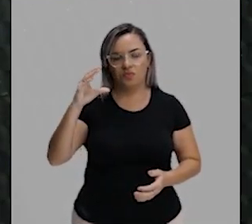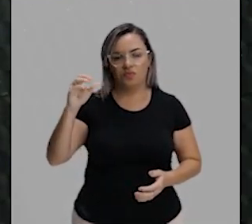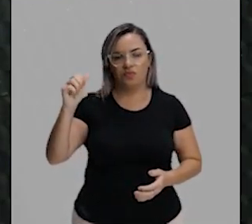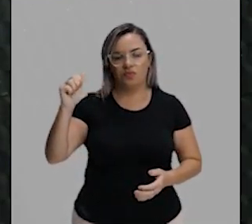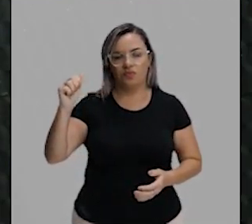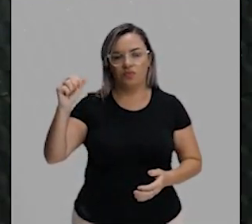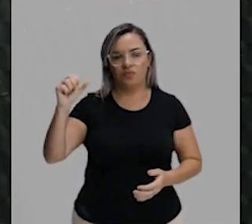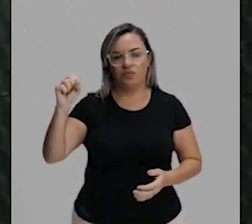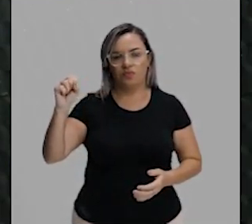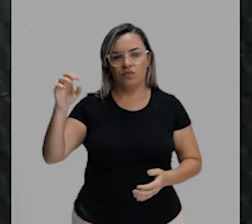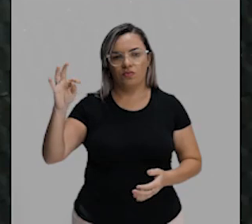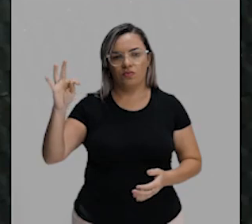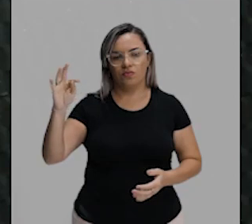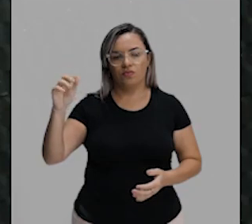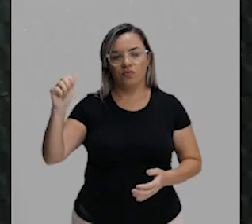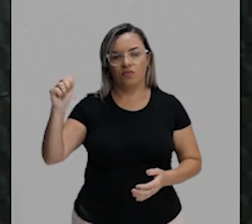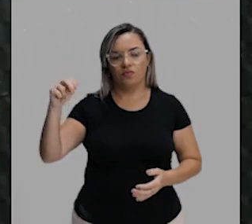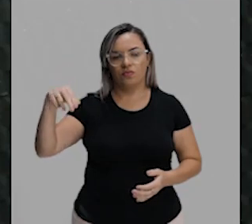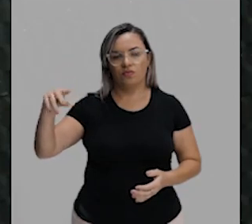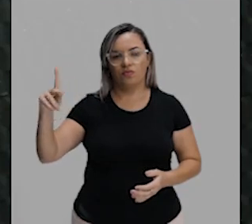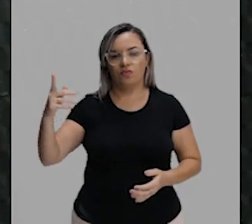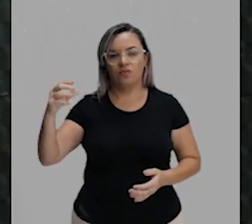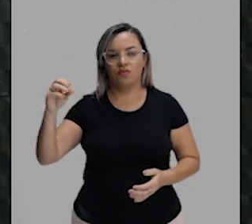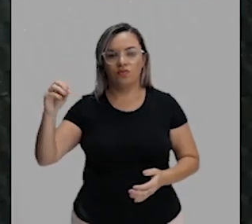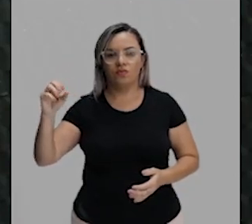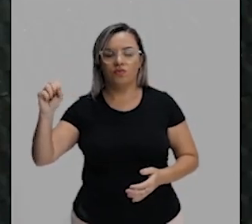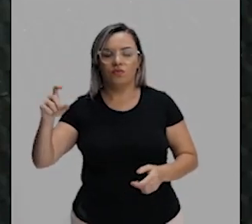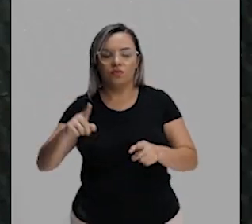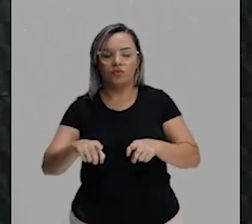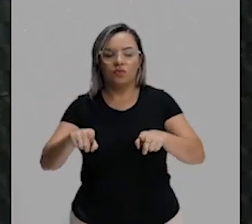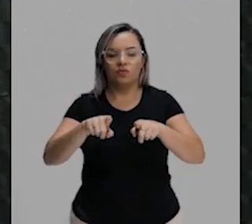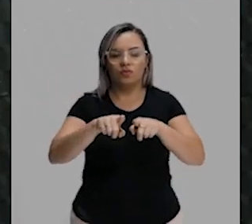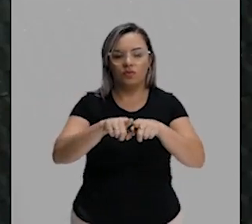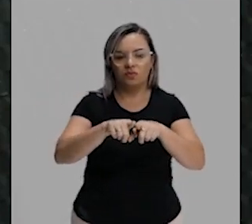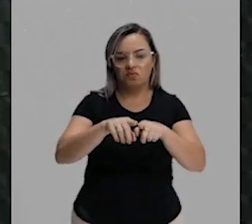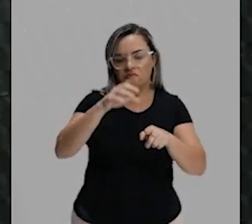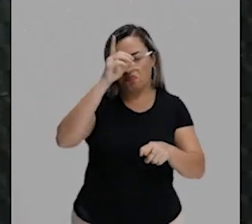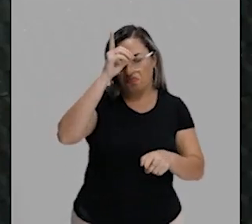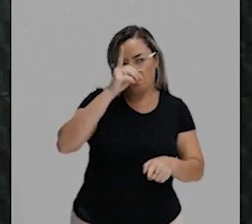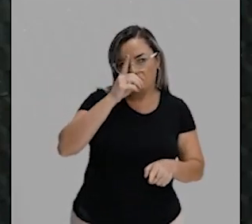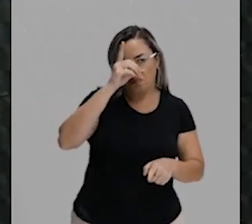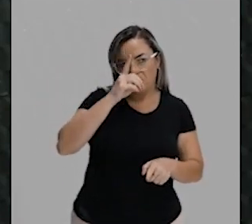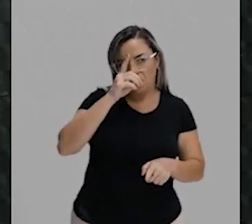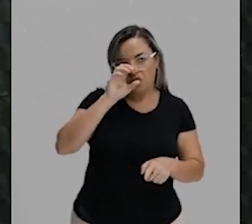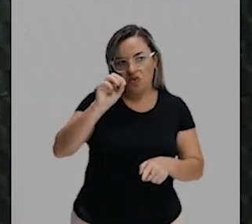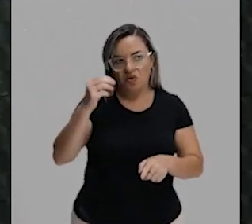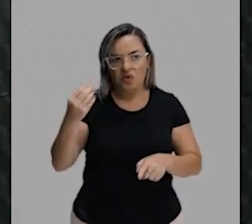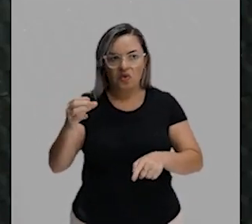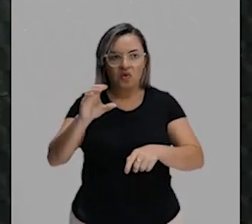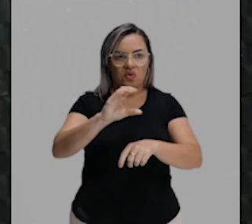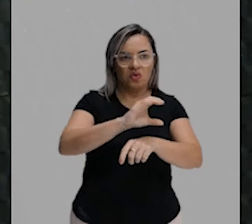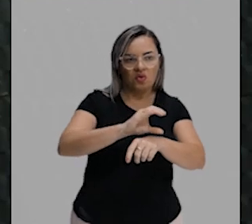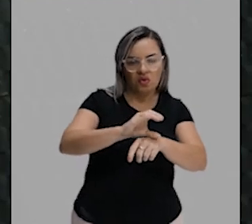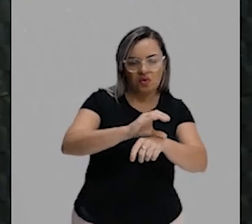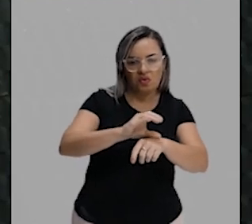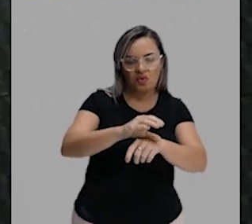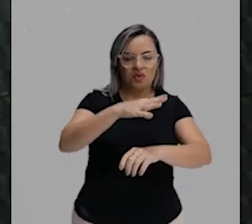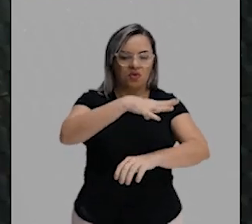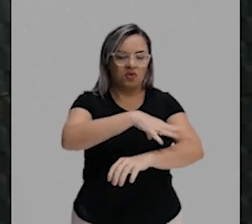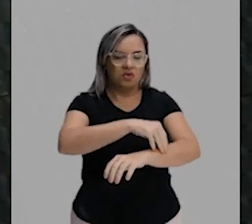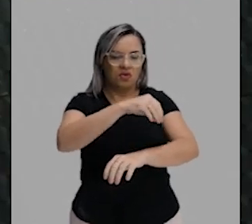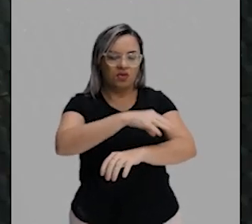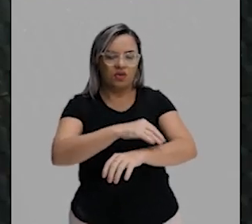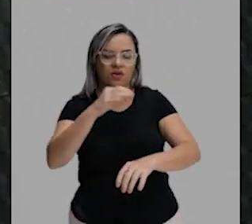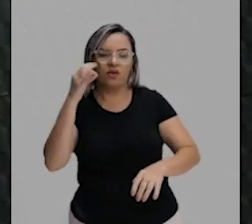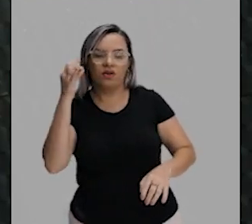ou amarelados, né? Existem camundongos cinza. Beleza? Então, a pelagem nesses